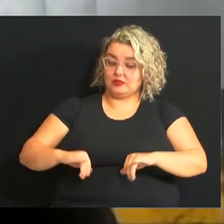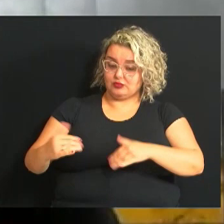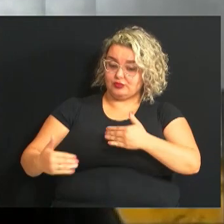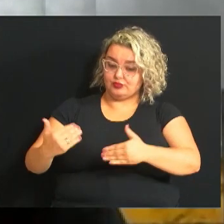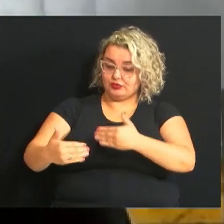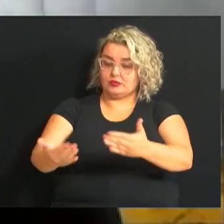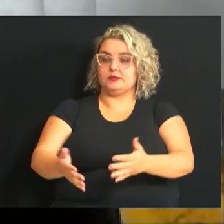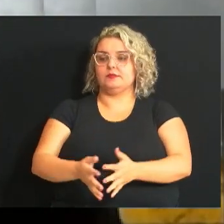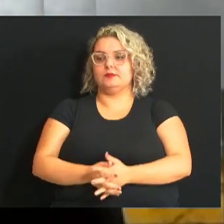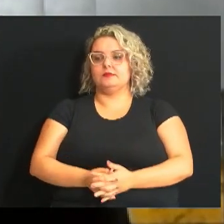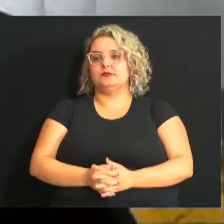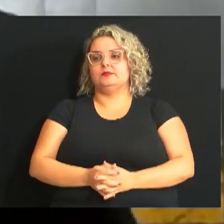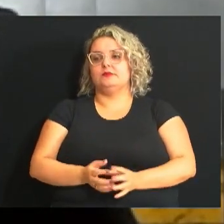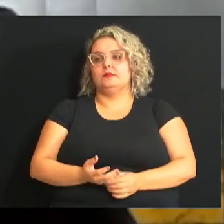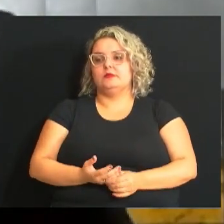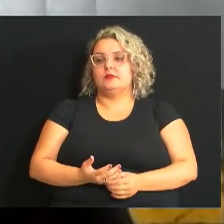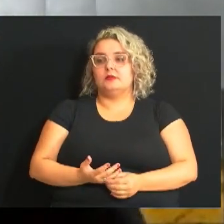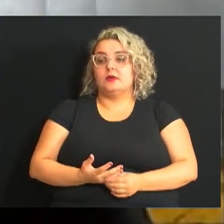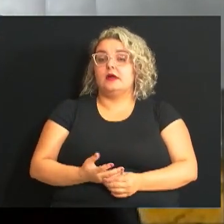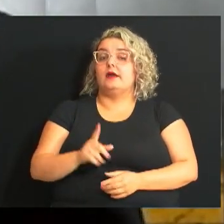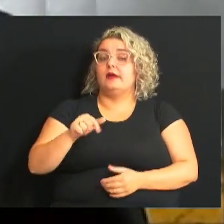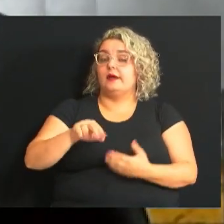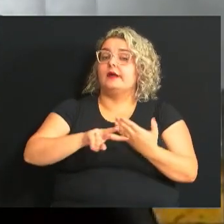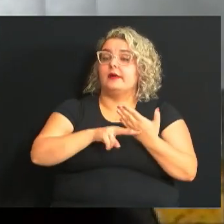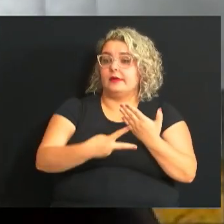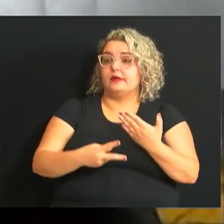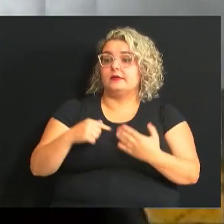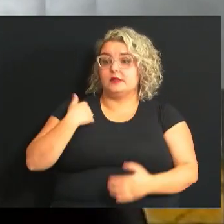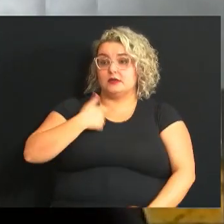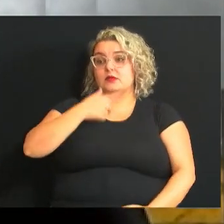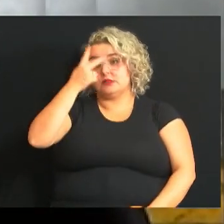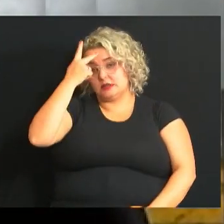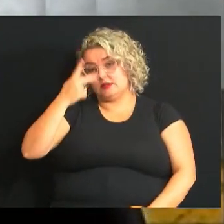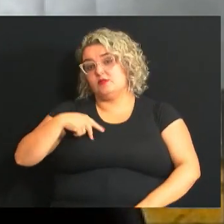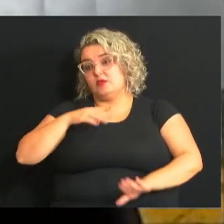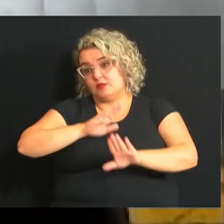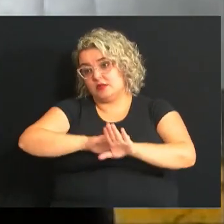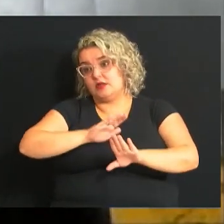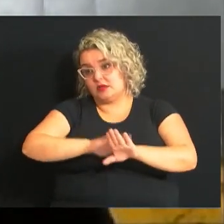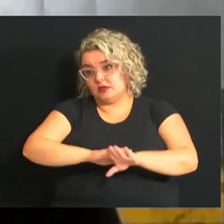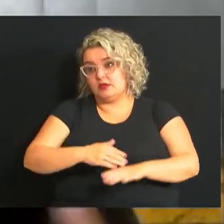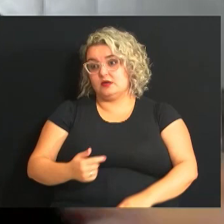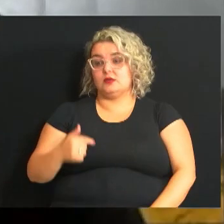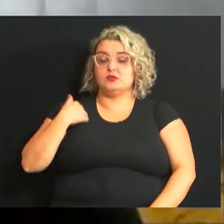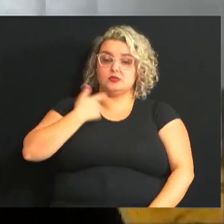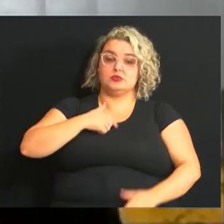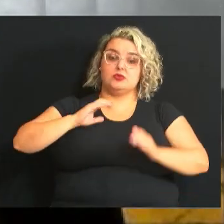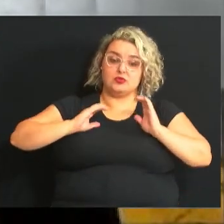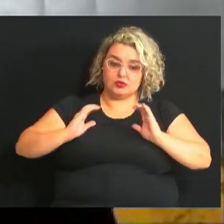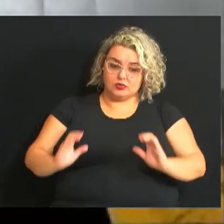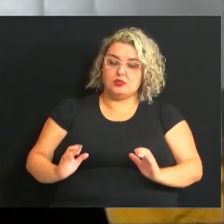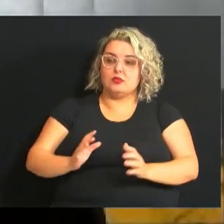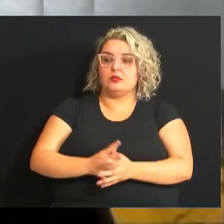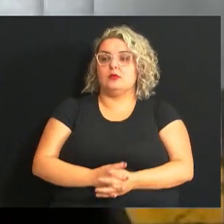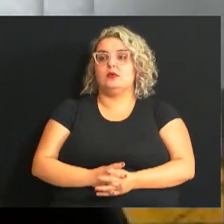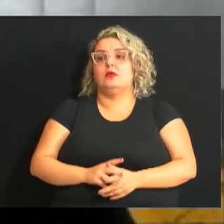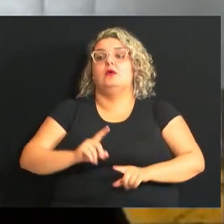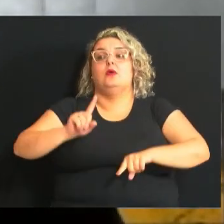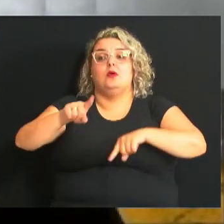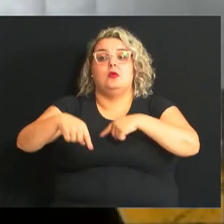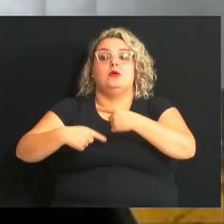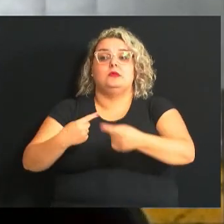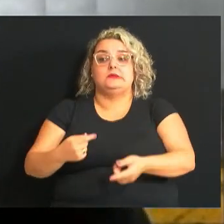dessas porradas são consequências das nossas atitudes, dos nossos comportamentos, outras dessas porradas